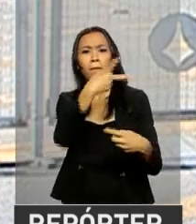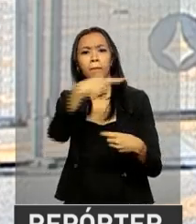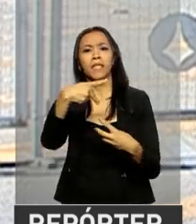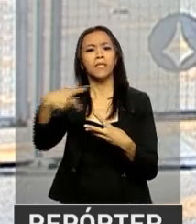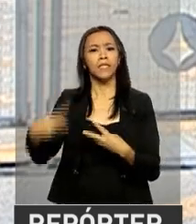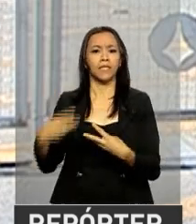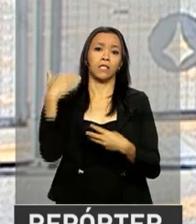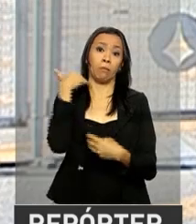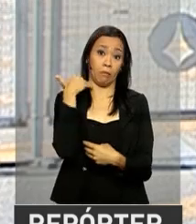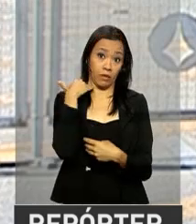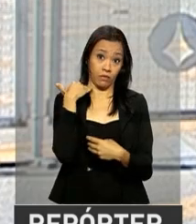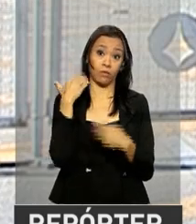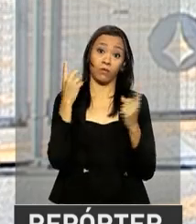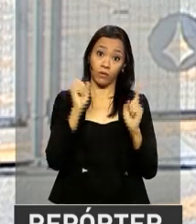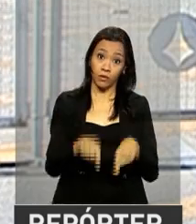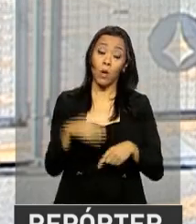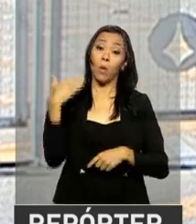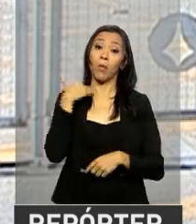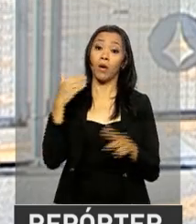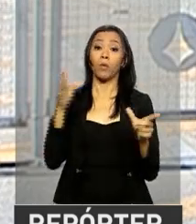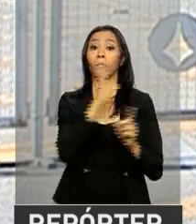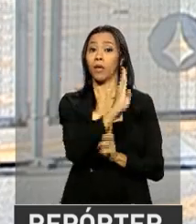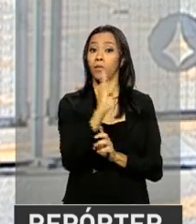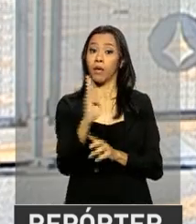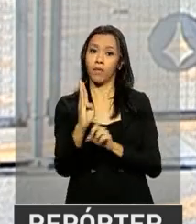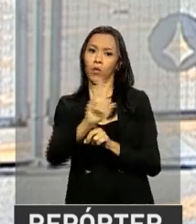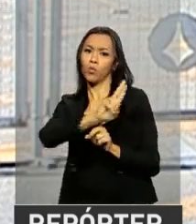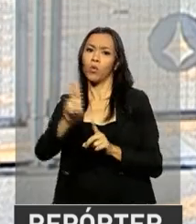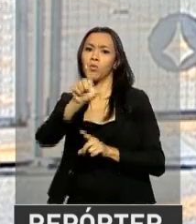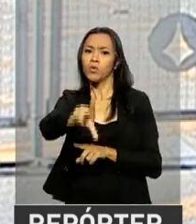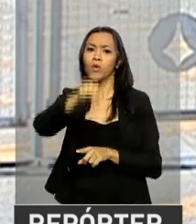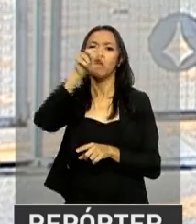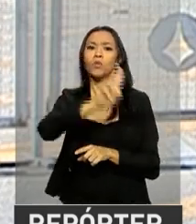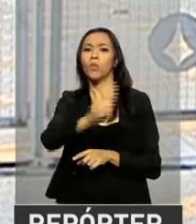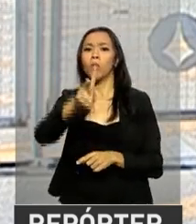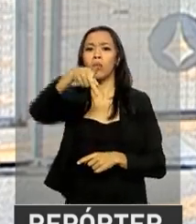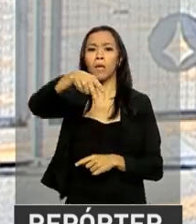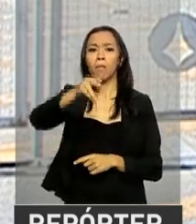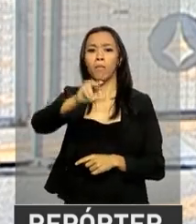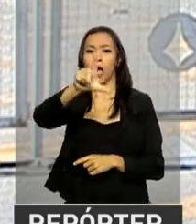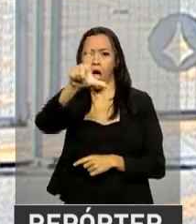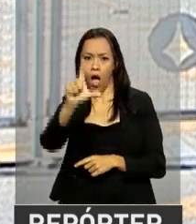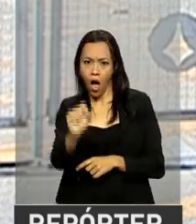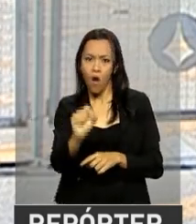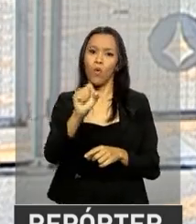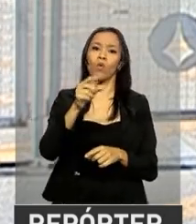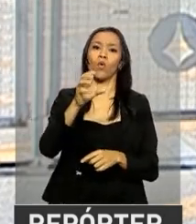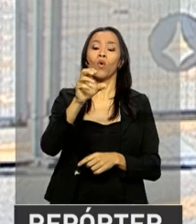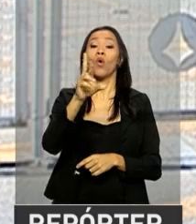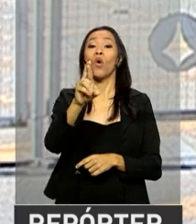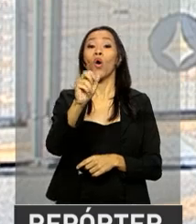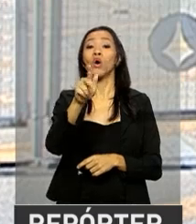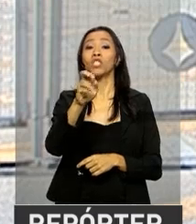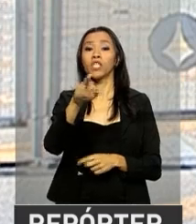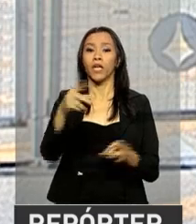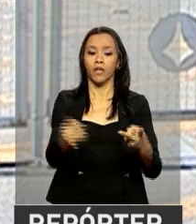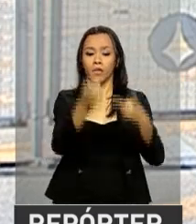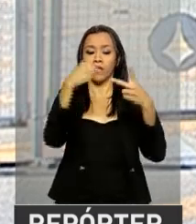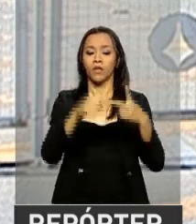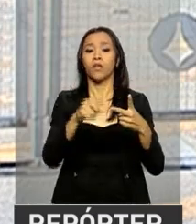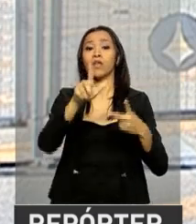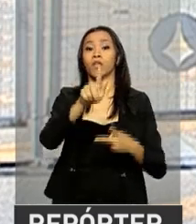públicos para comandar o Banco do Brasil o nome escolhido é o de Paulo Rogério cafarelli já Gilberto